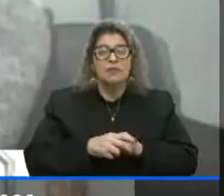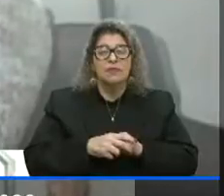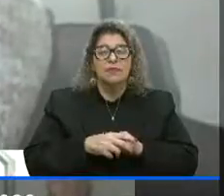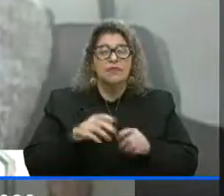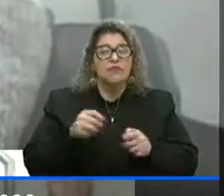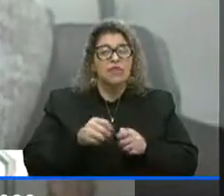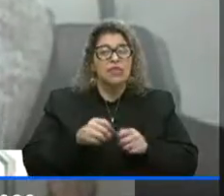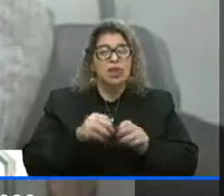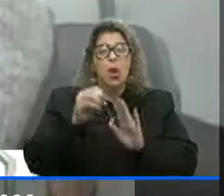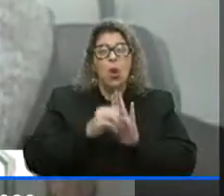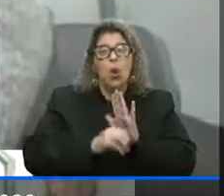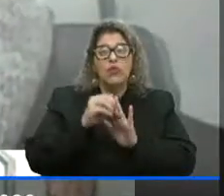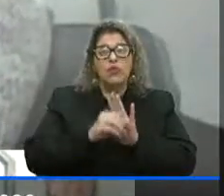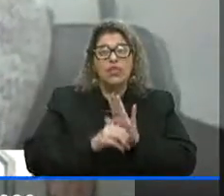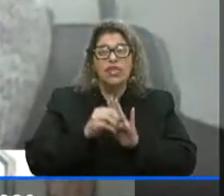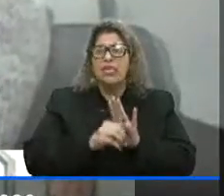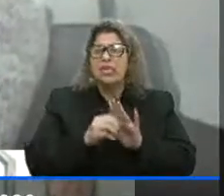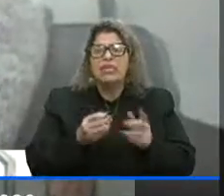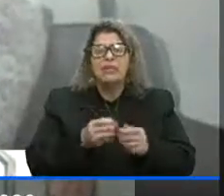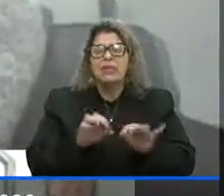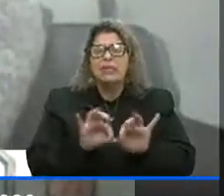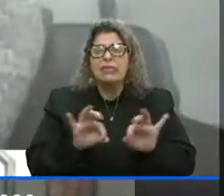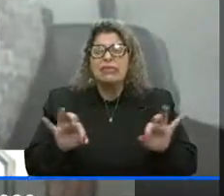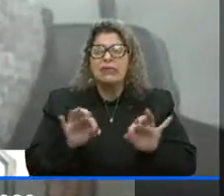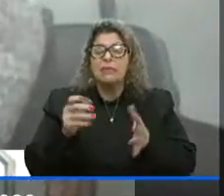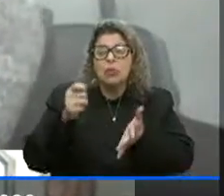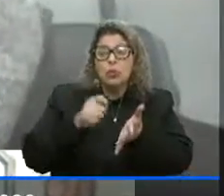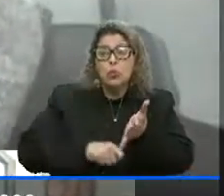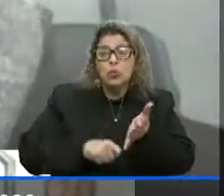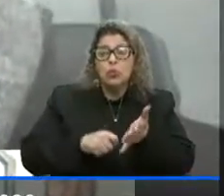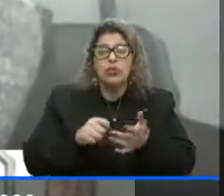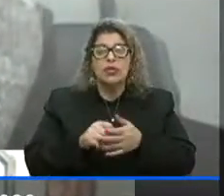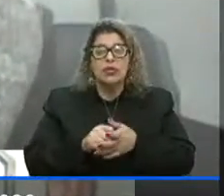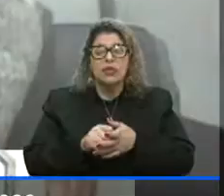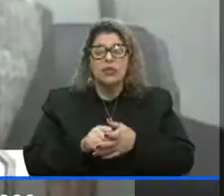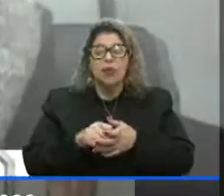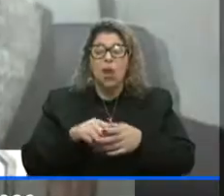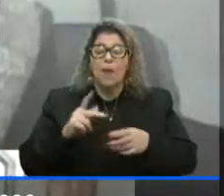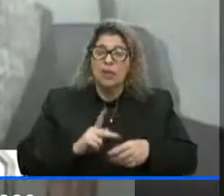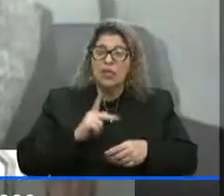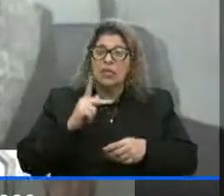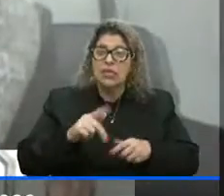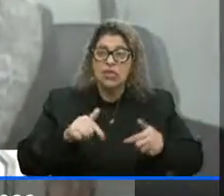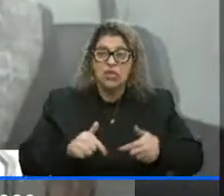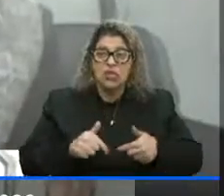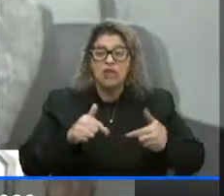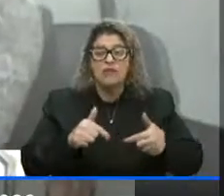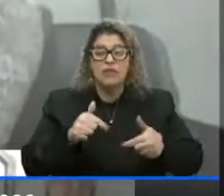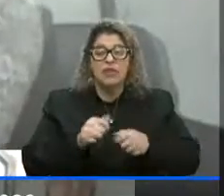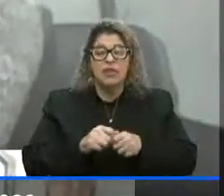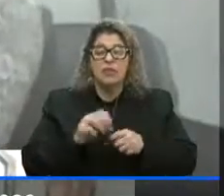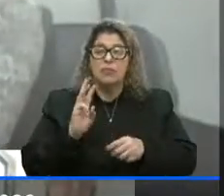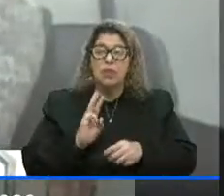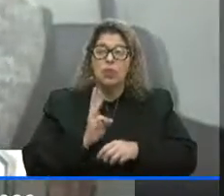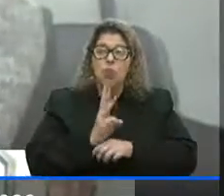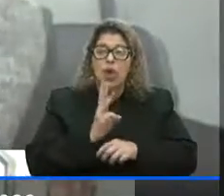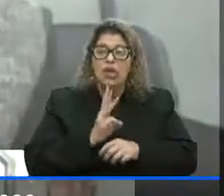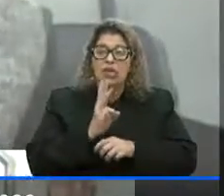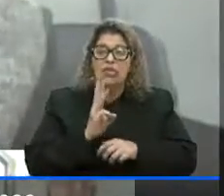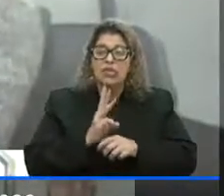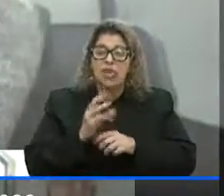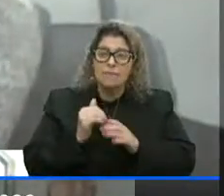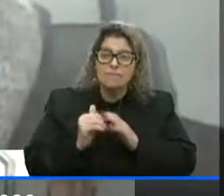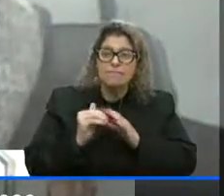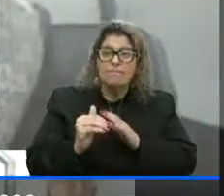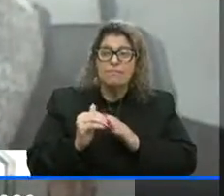deputado, fazer um ofício bem simples de tua assinatura, como presidente da frente, e me encaminhar via WhatsApp, eu já mando para ele para